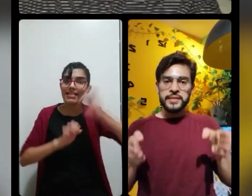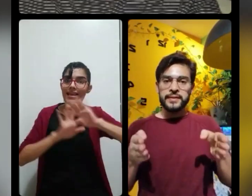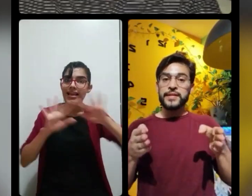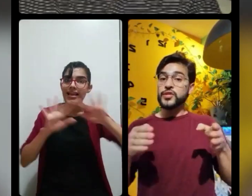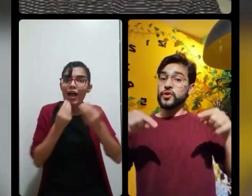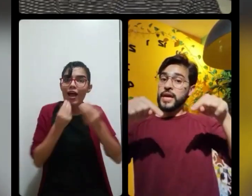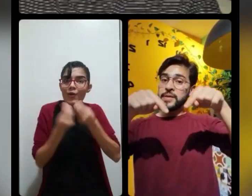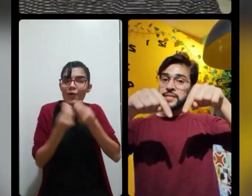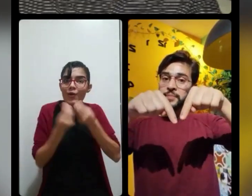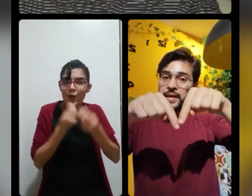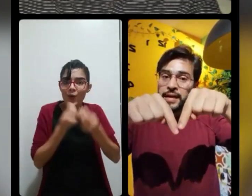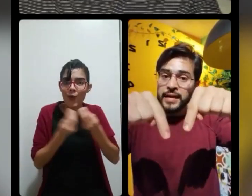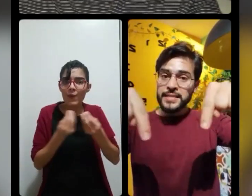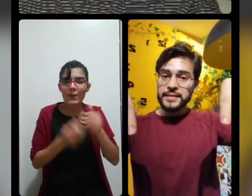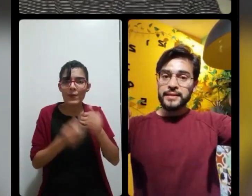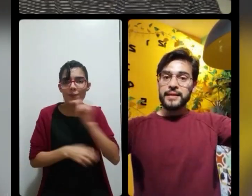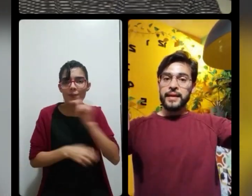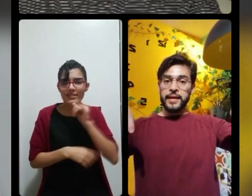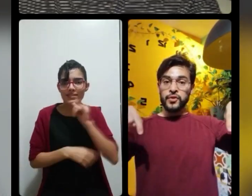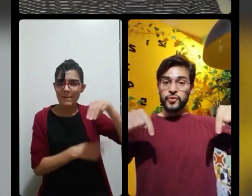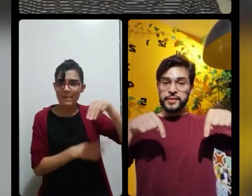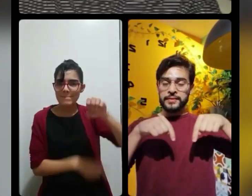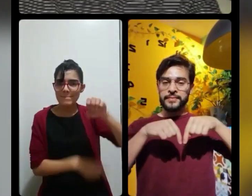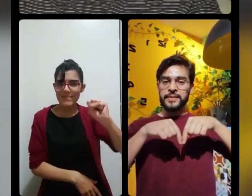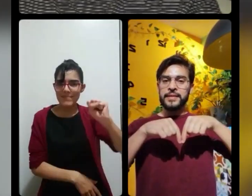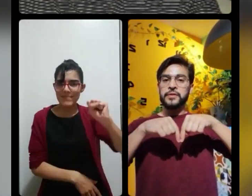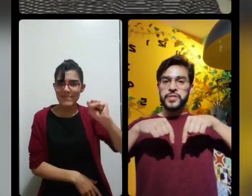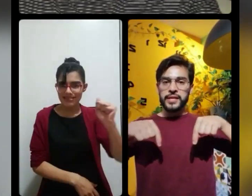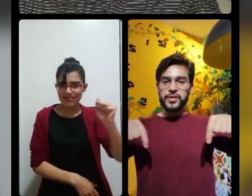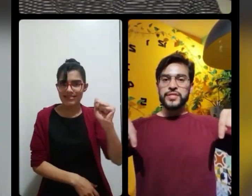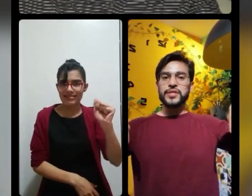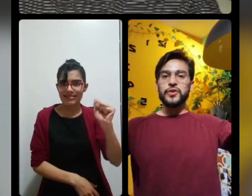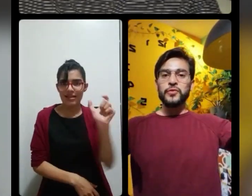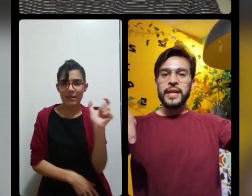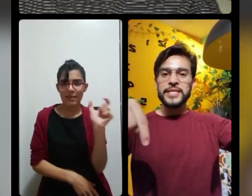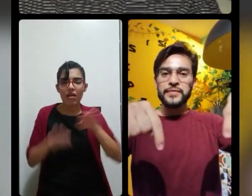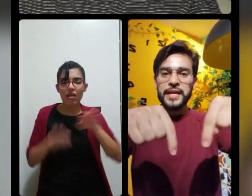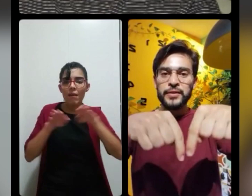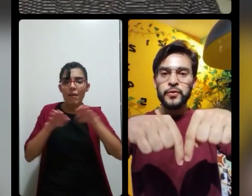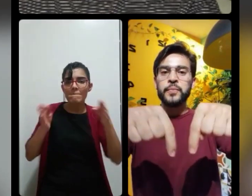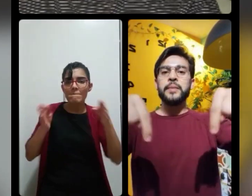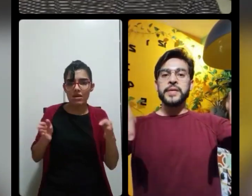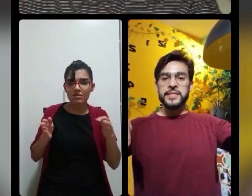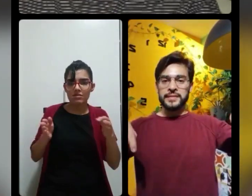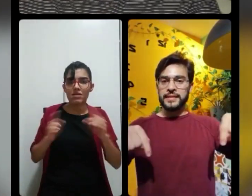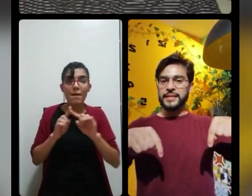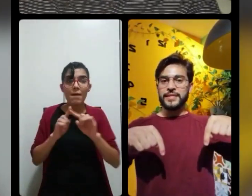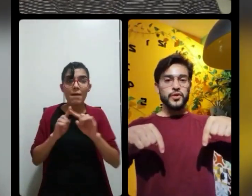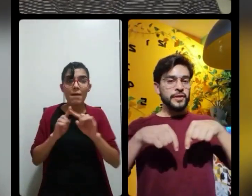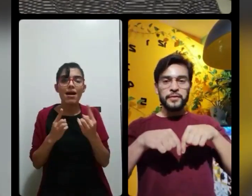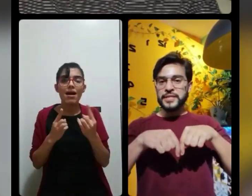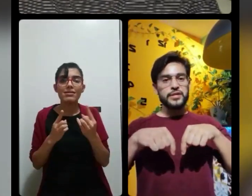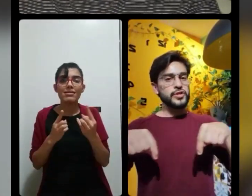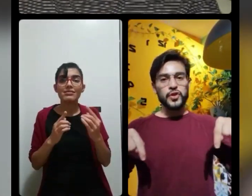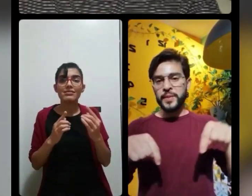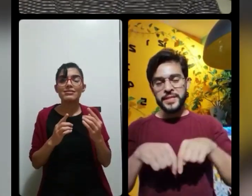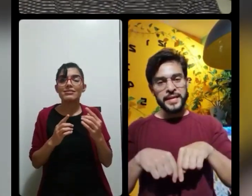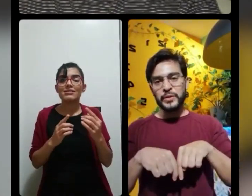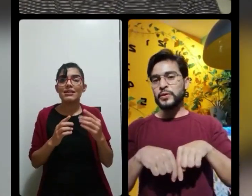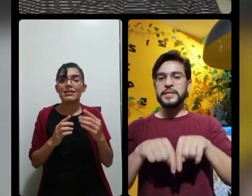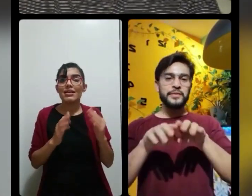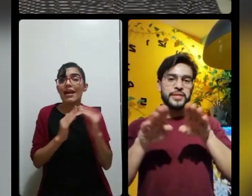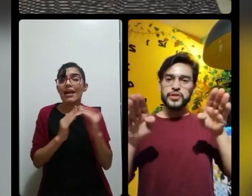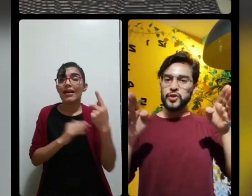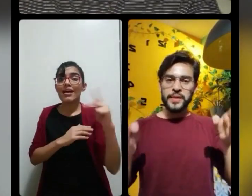de mesa. Só que a mesa da minha casa é redonda. Então isso aqui já se torna um classificador para a mesa. Só que não existe só